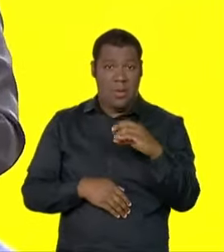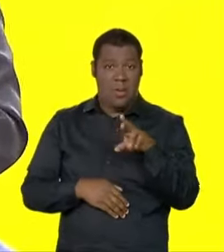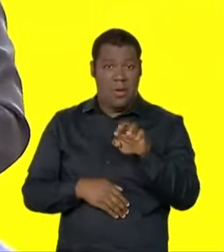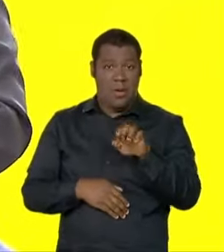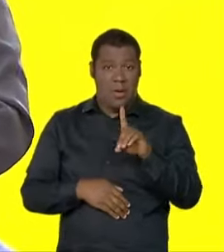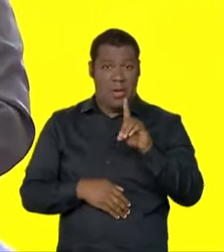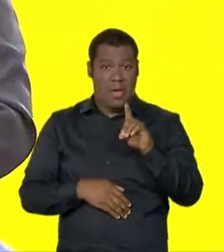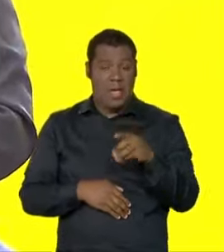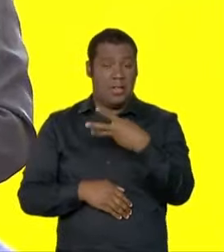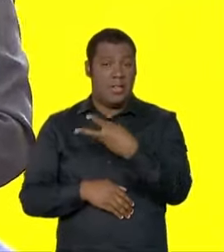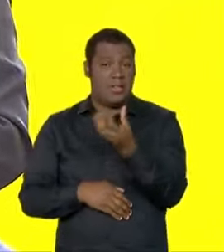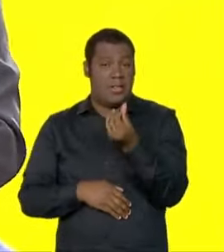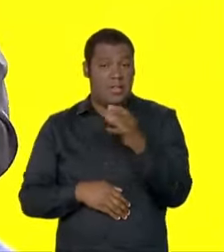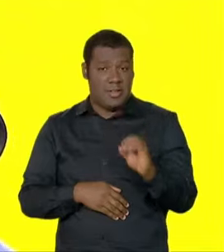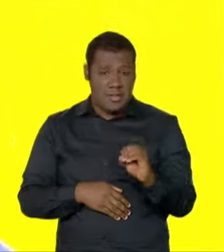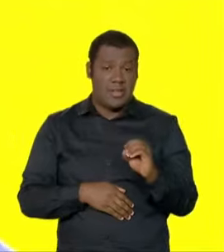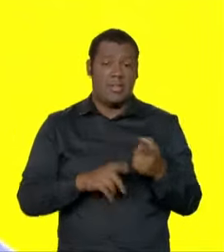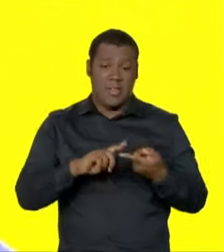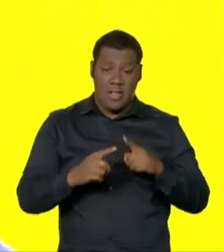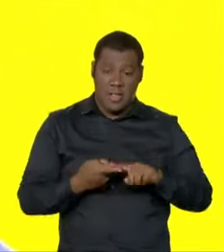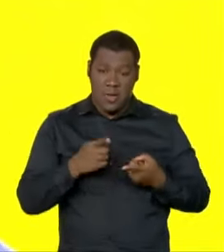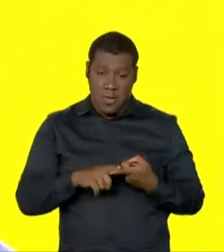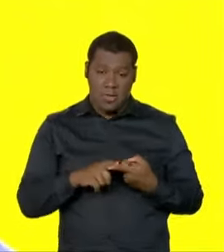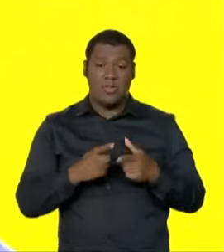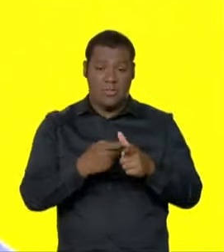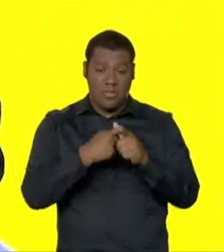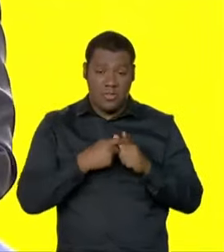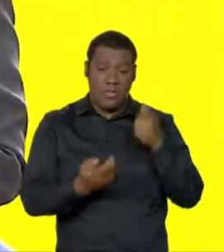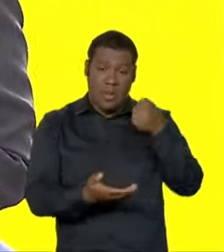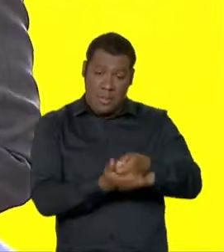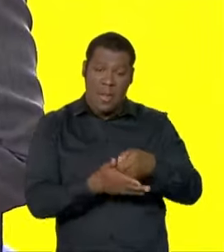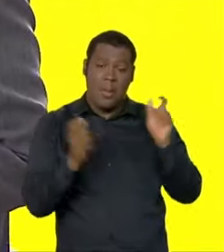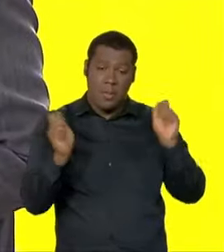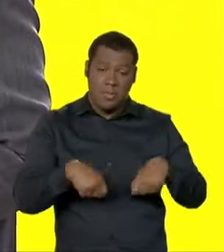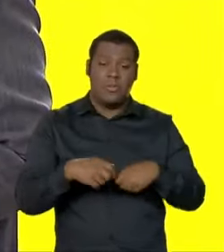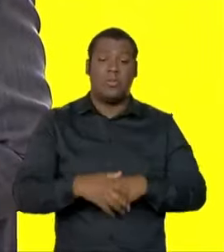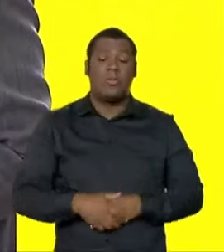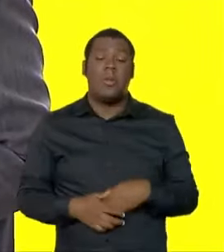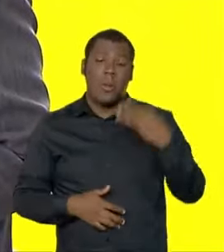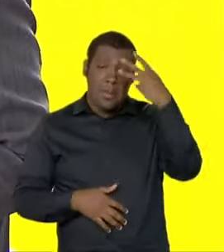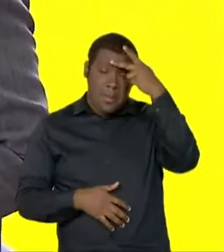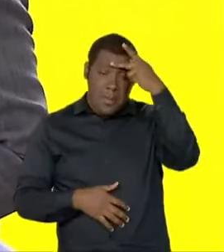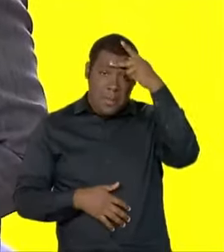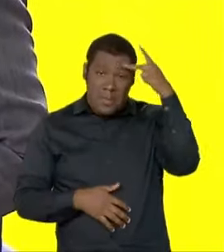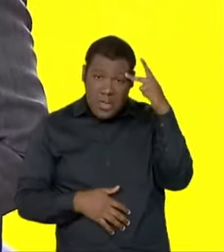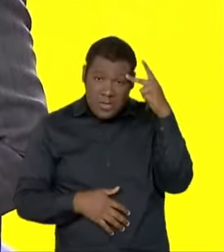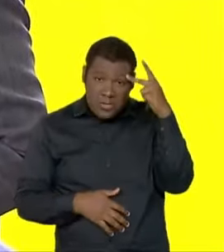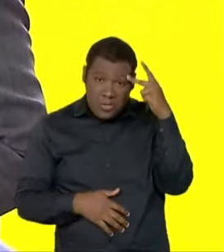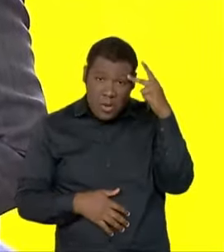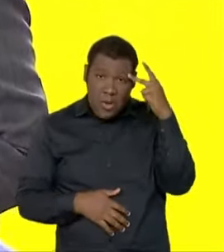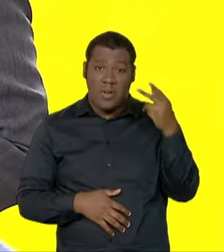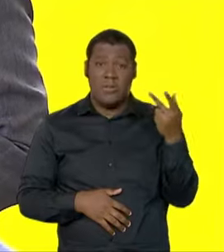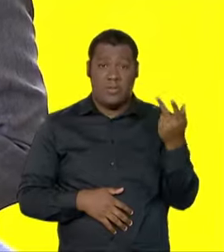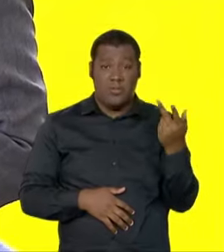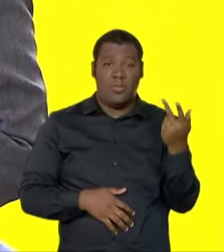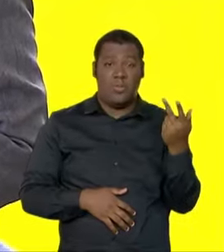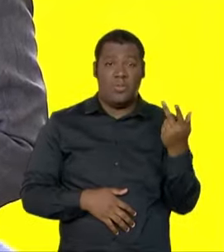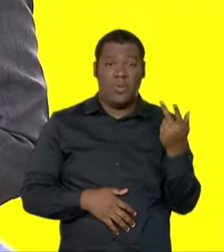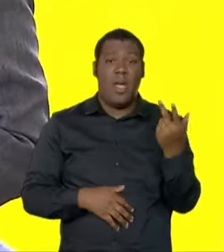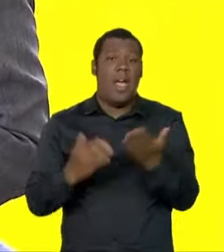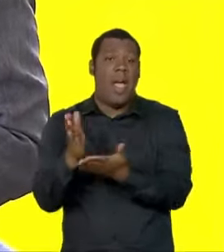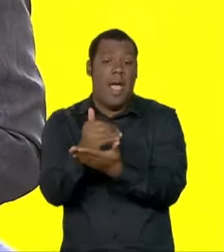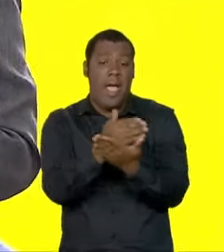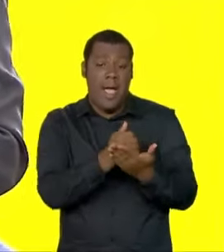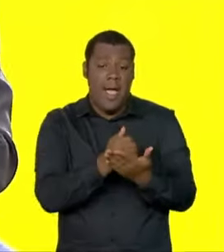porque esse grupo de pessoas, os MEIs, e as pessoas que faturam até 360 mil reais por ano, que são os micro,